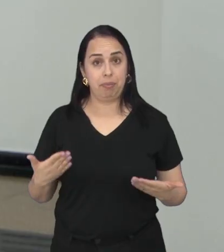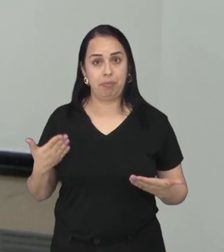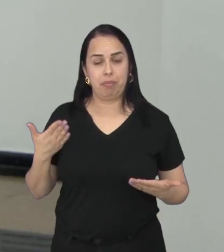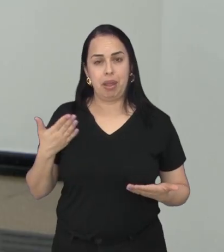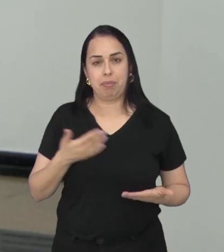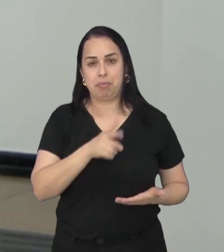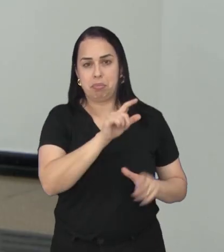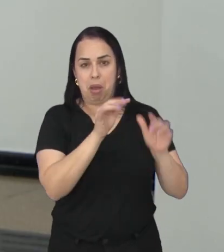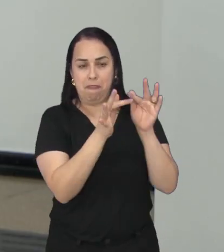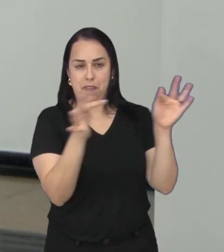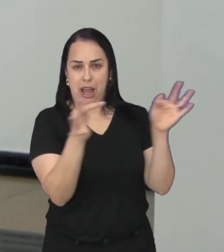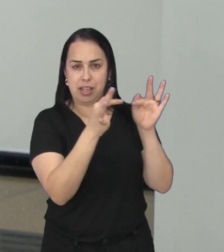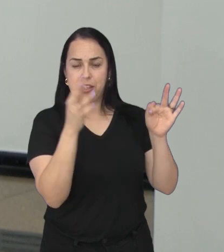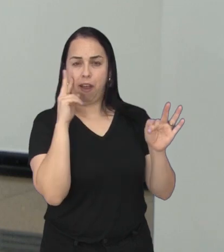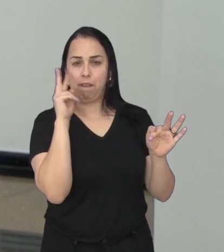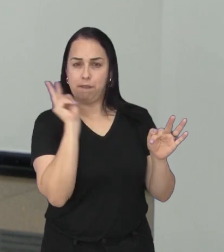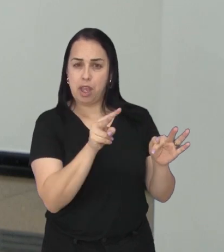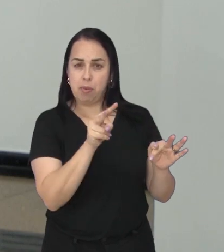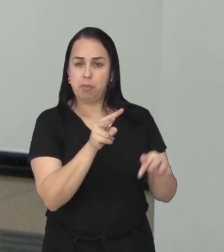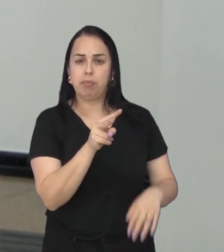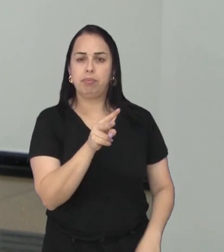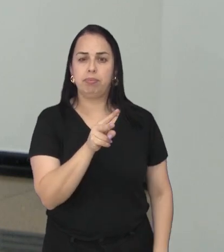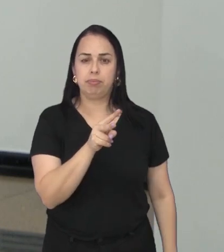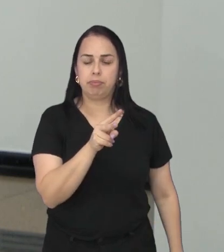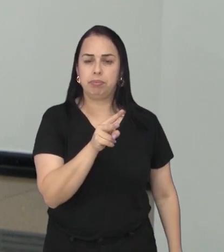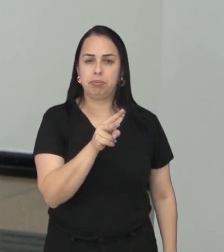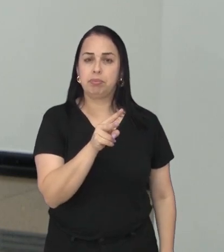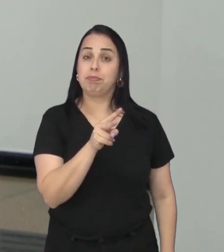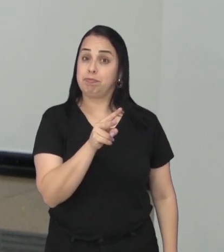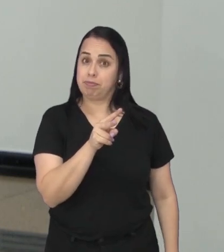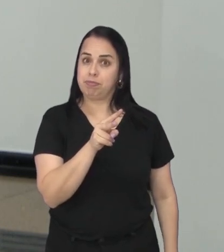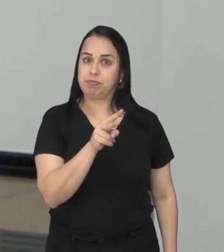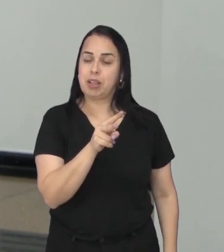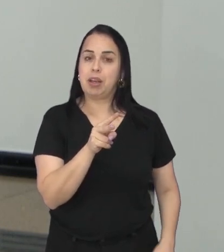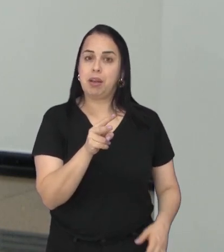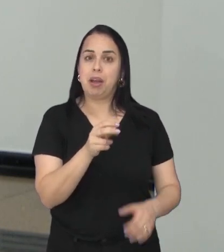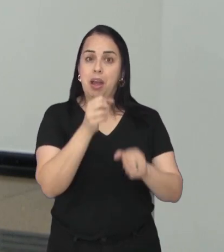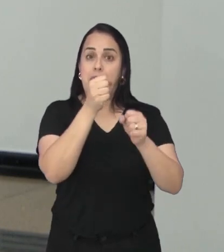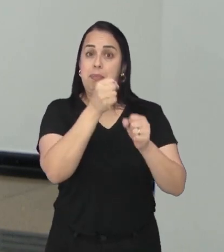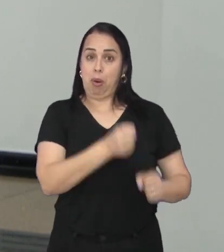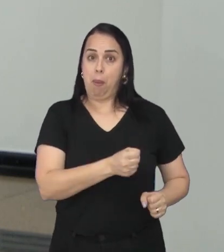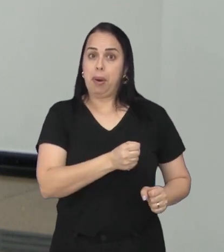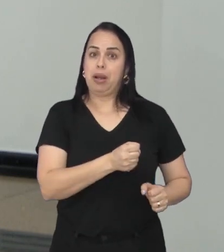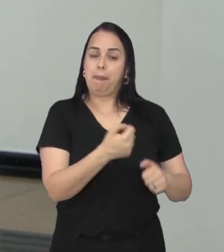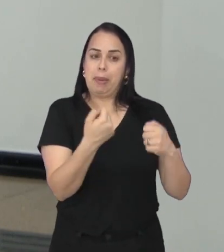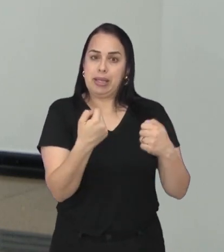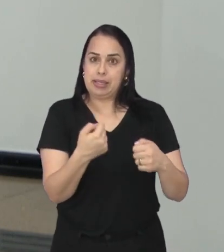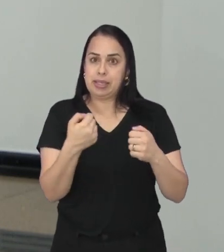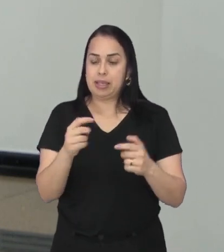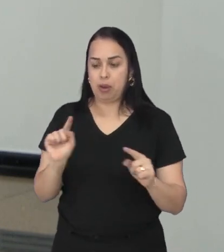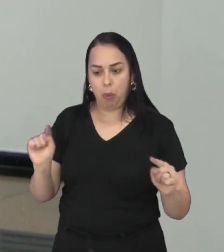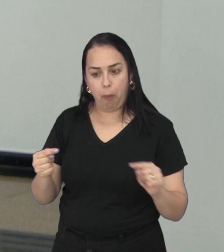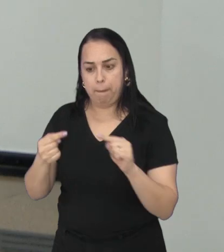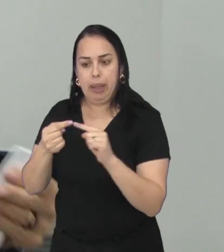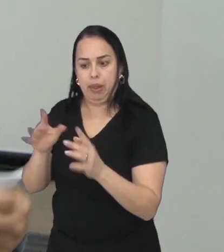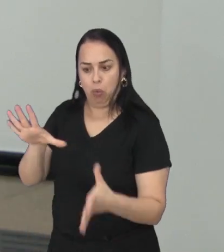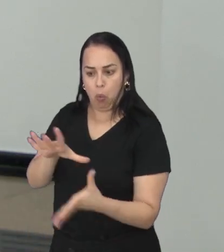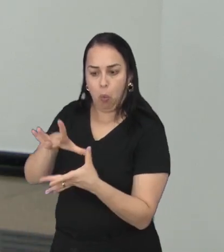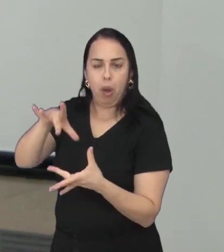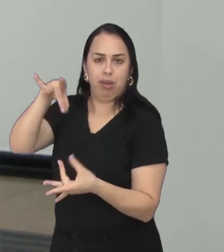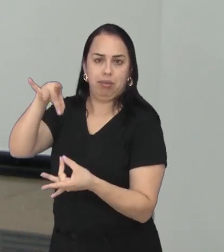Eu ouvi uma vez uma frase que fala que não existe república sem democracia, né?